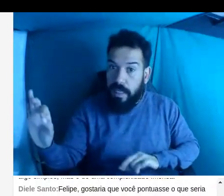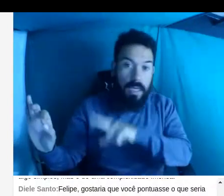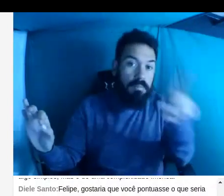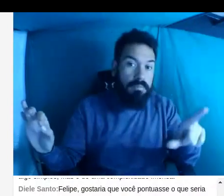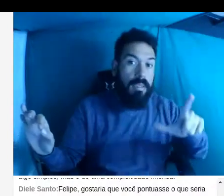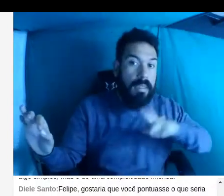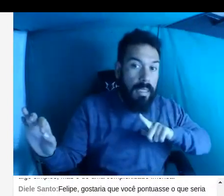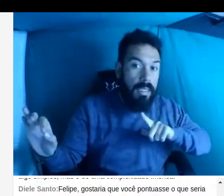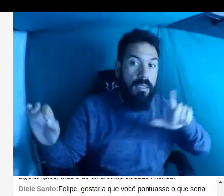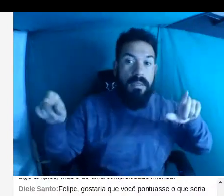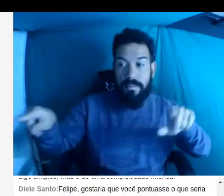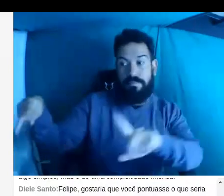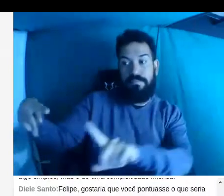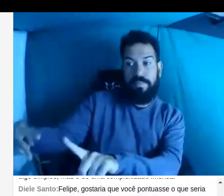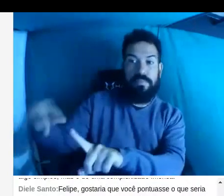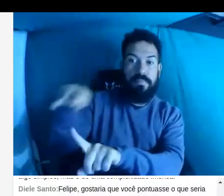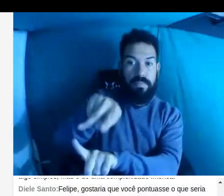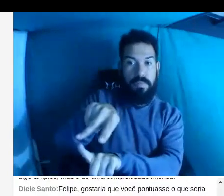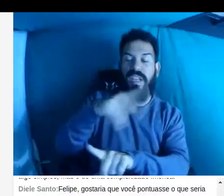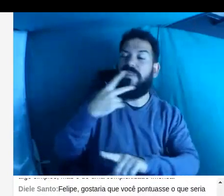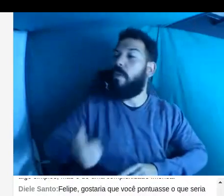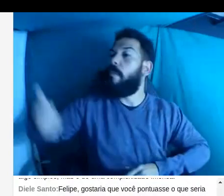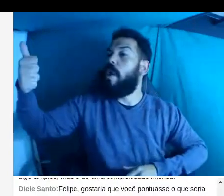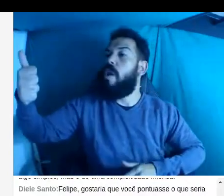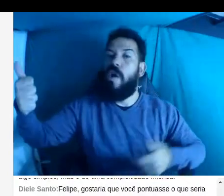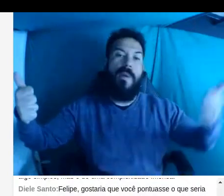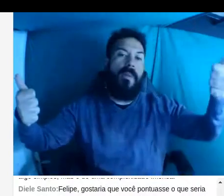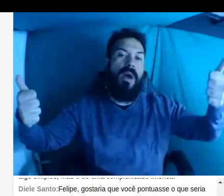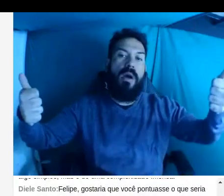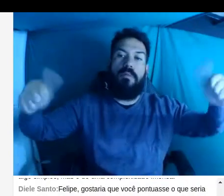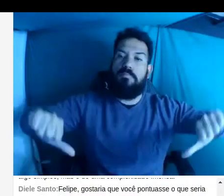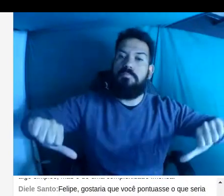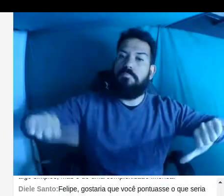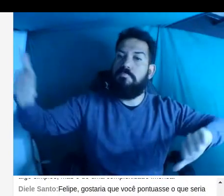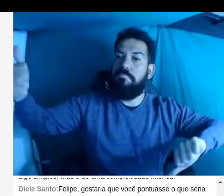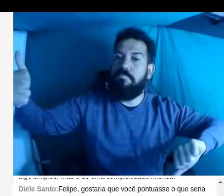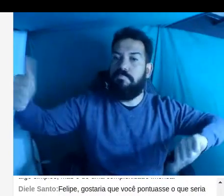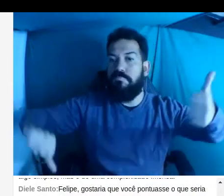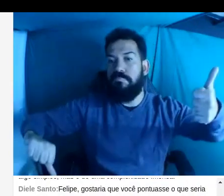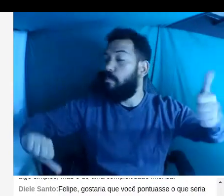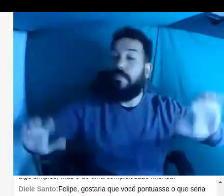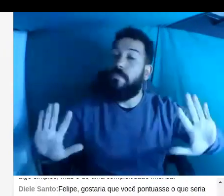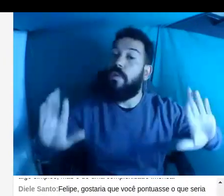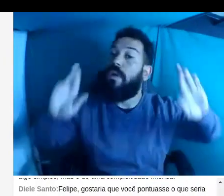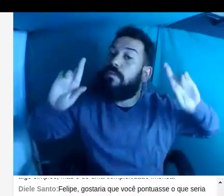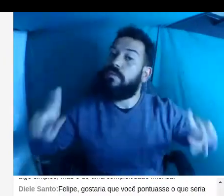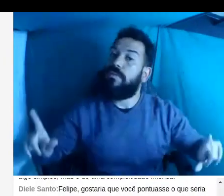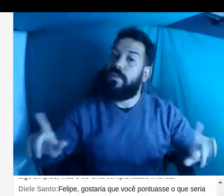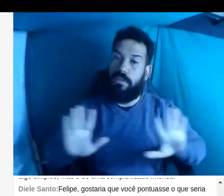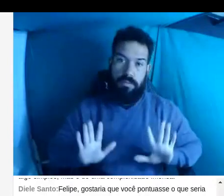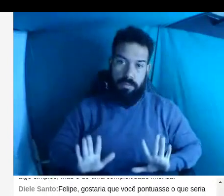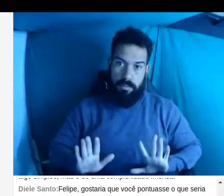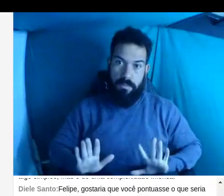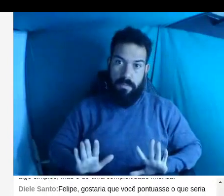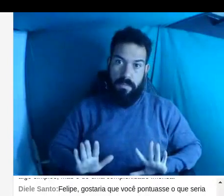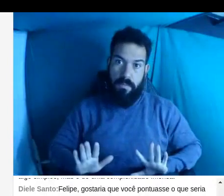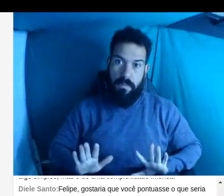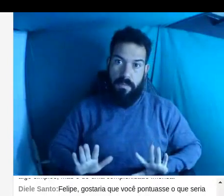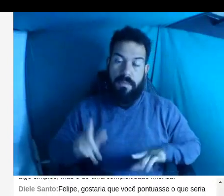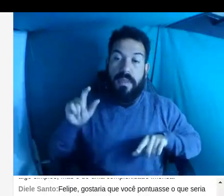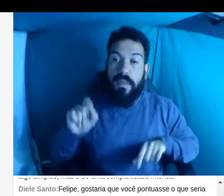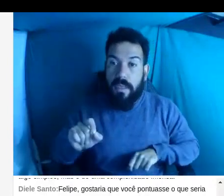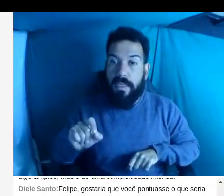estou fazendo um juízo de valor de que é melhor ou que é pior, mas ele é diferente. E incluir